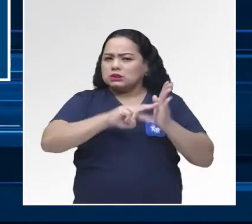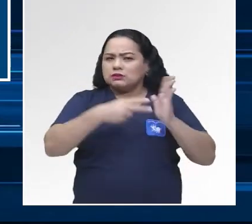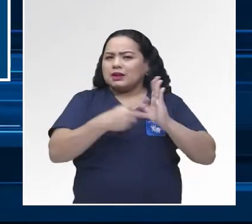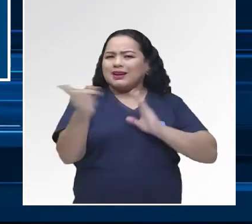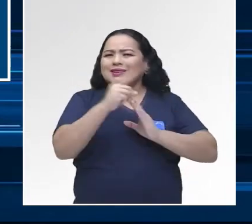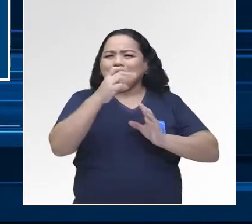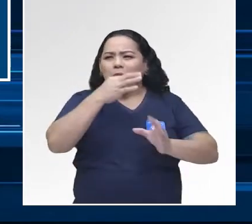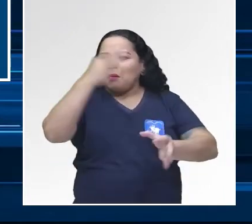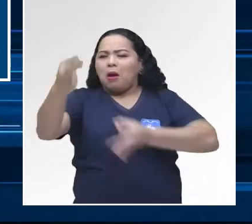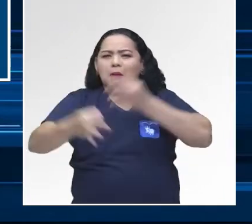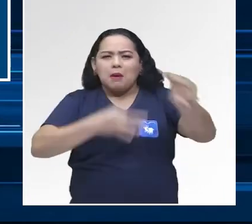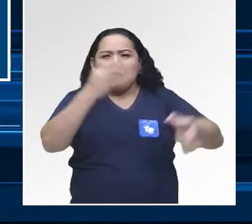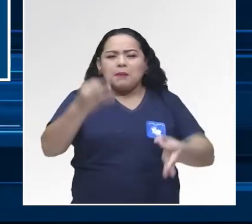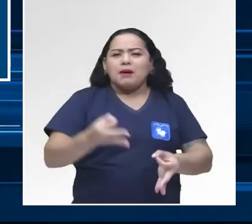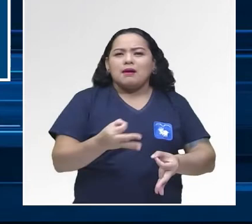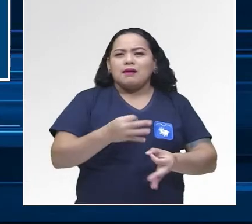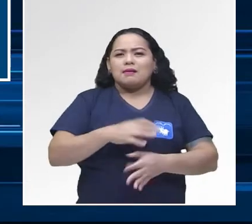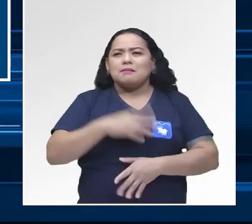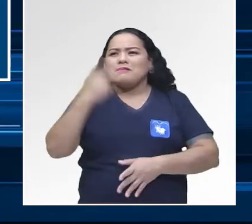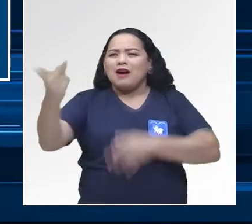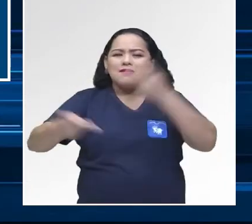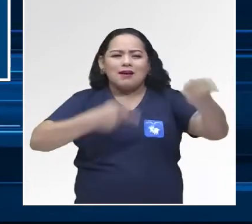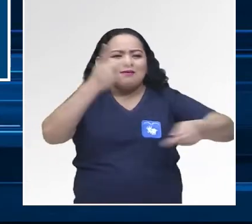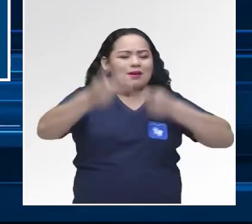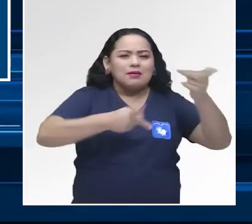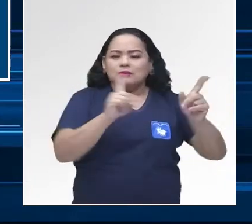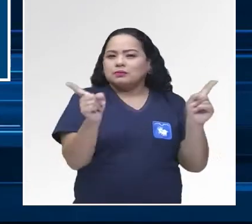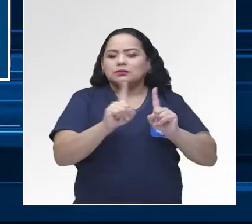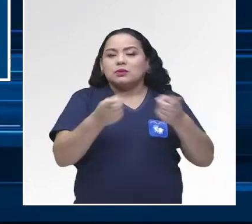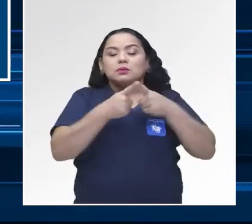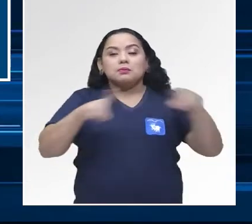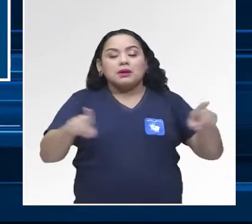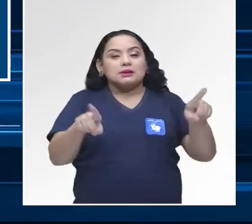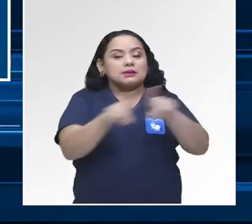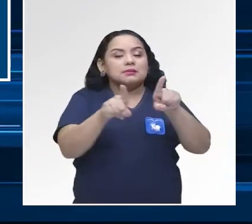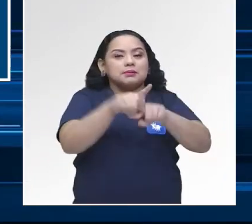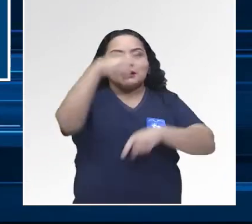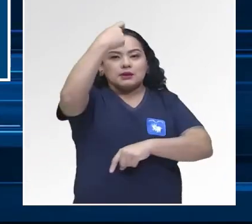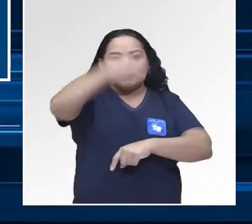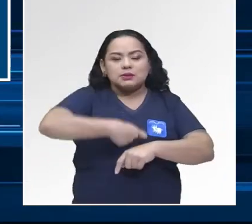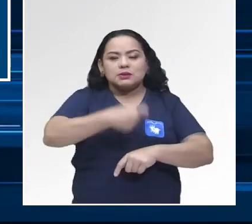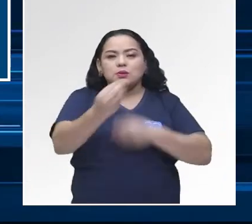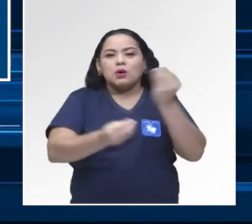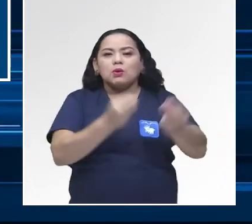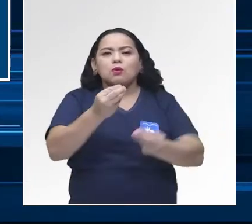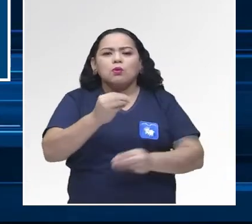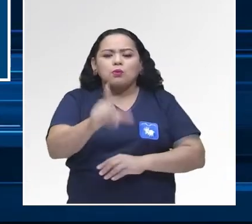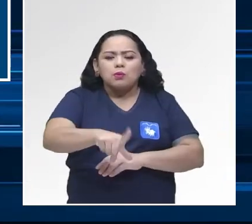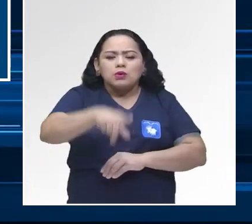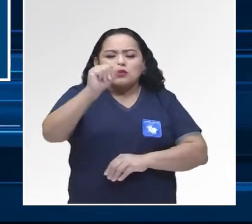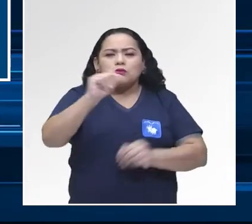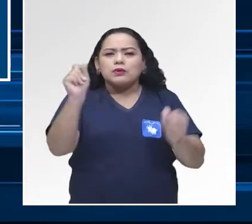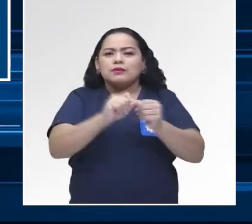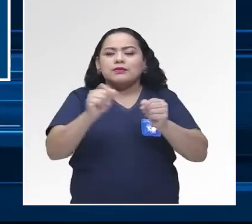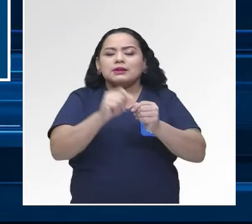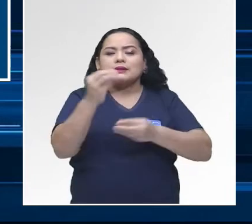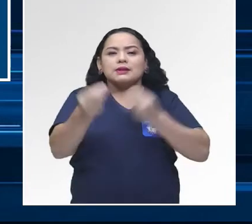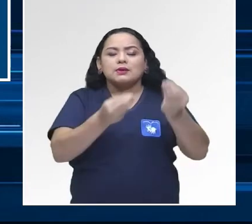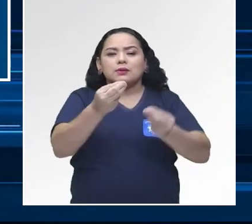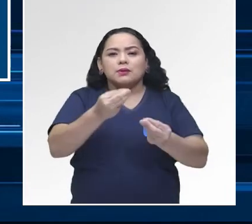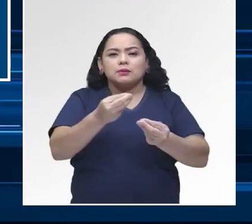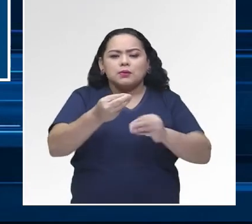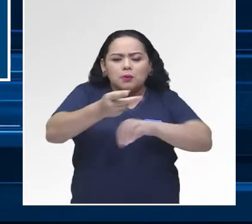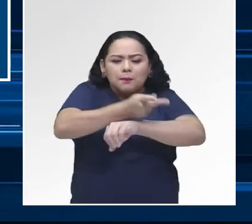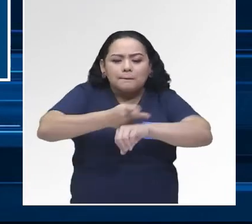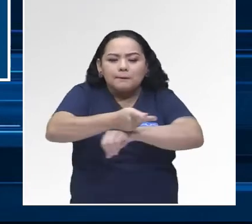falando, criando polêmica e falando, só falando, não. Mas é você também ter uma atitude de que você